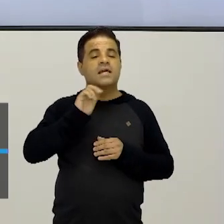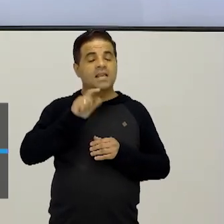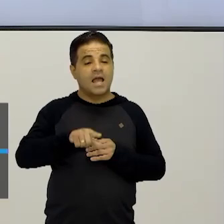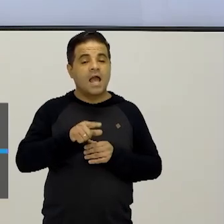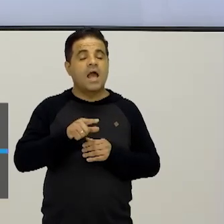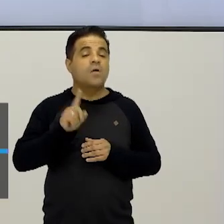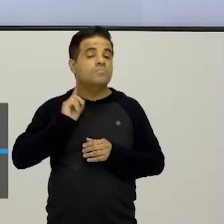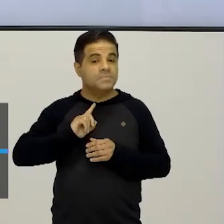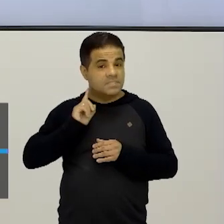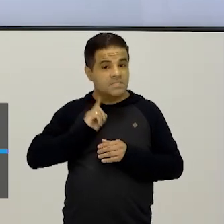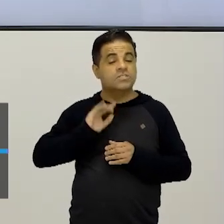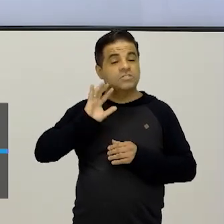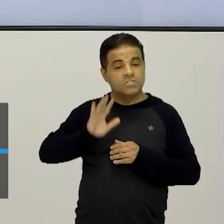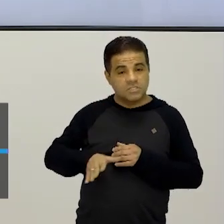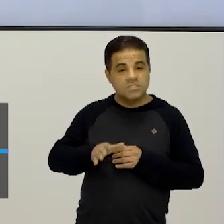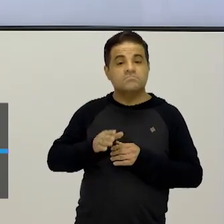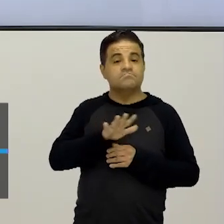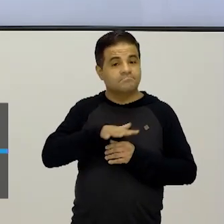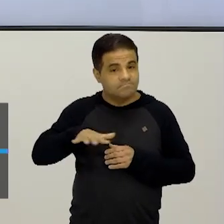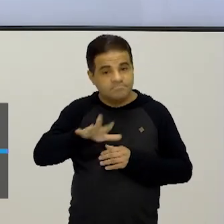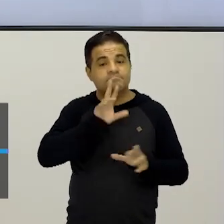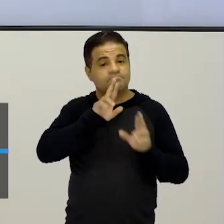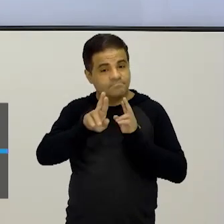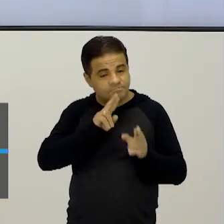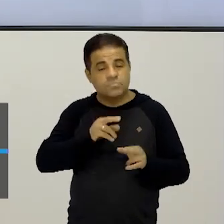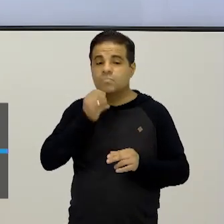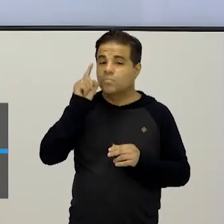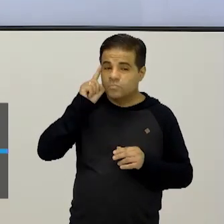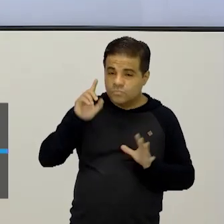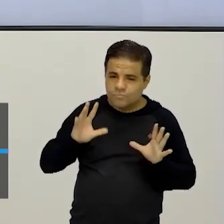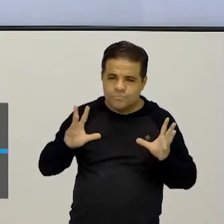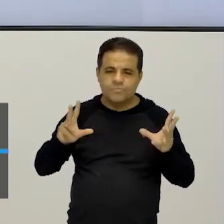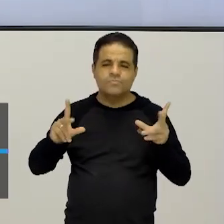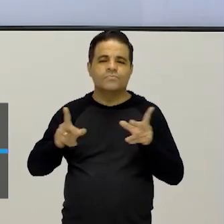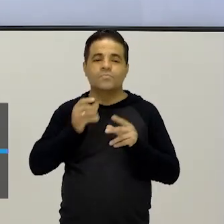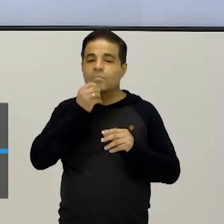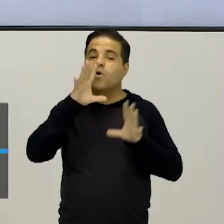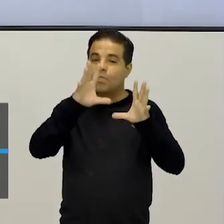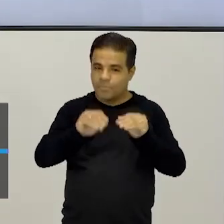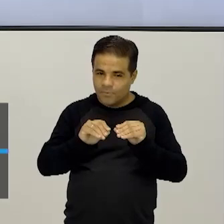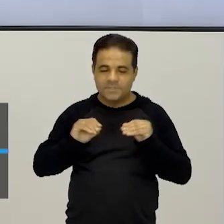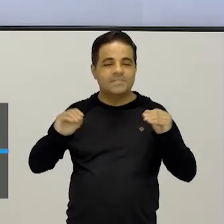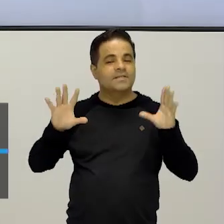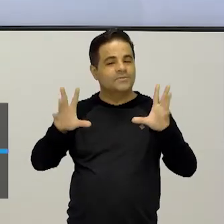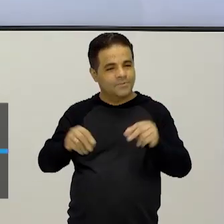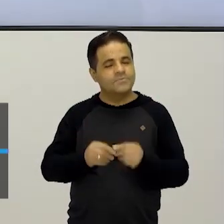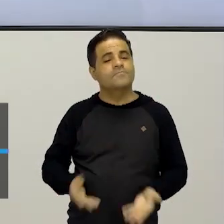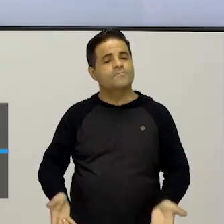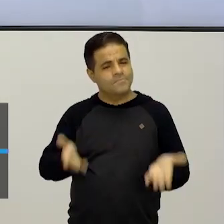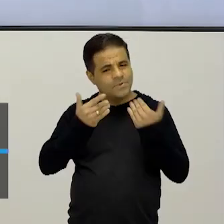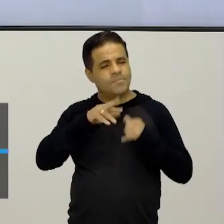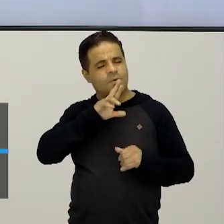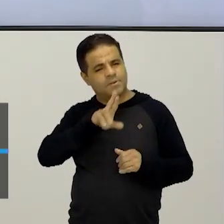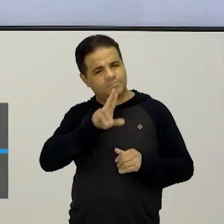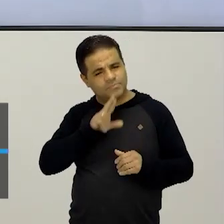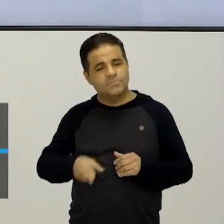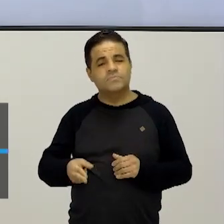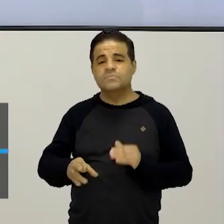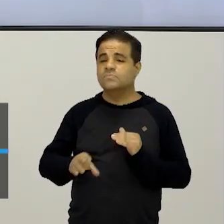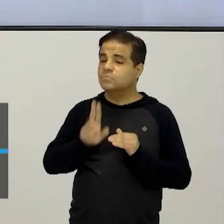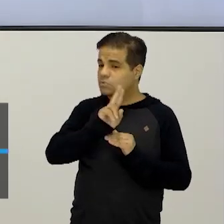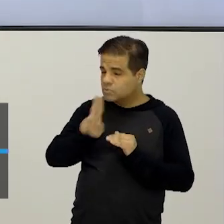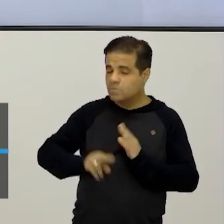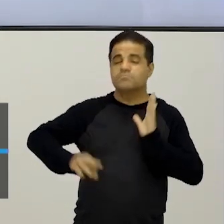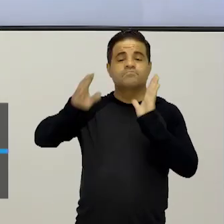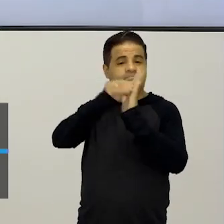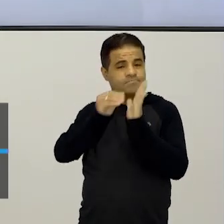Moraes também está aqui. Good evening, everybody. Hein? Então, boa noite para todos aí. E vamos lá respondendo, coloquem os nomes dos